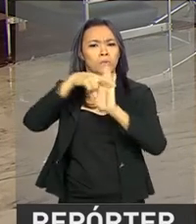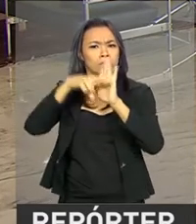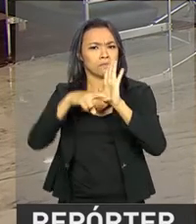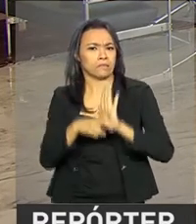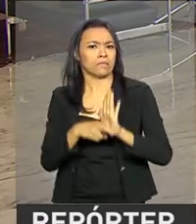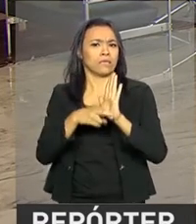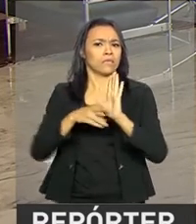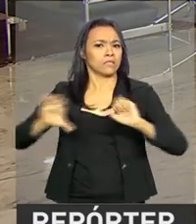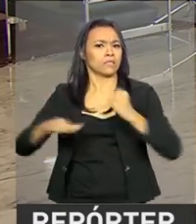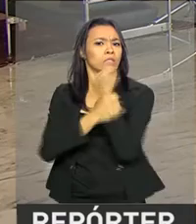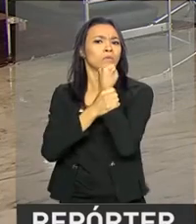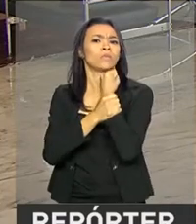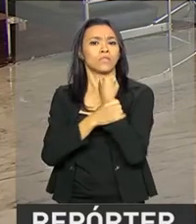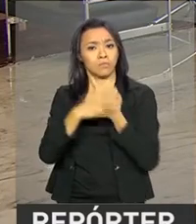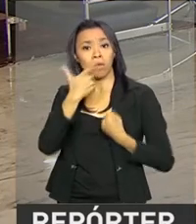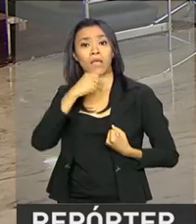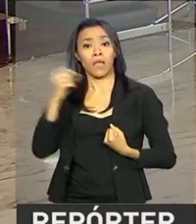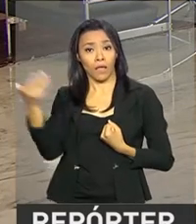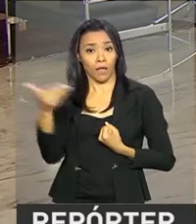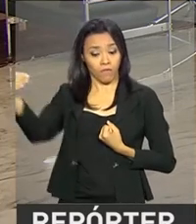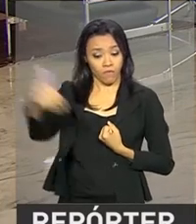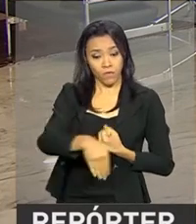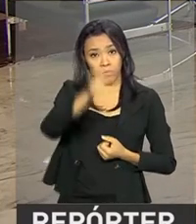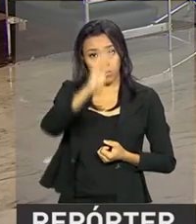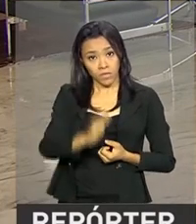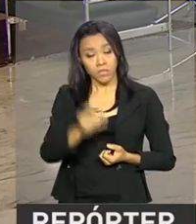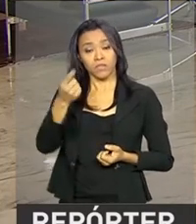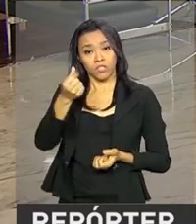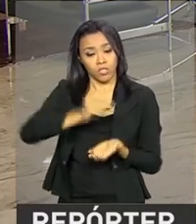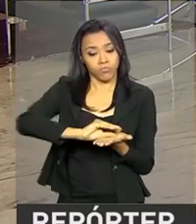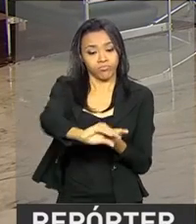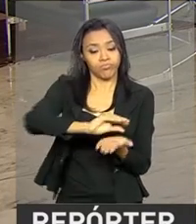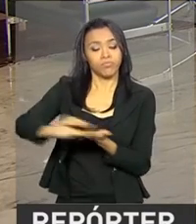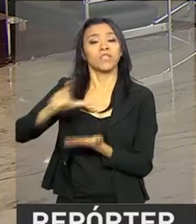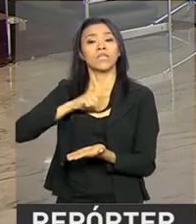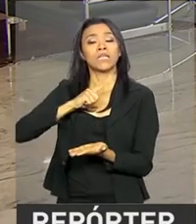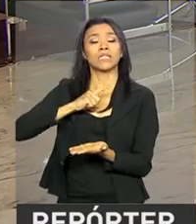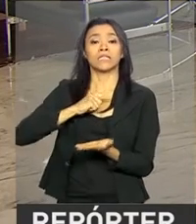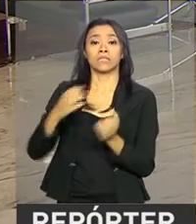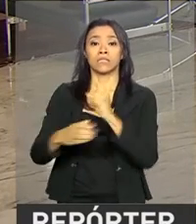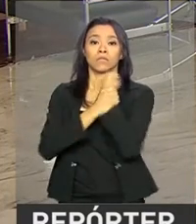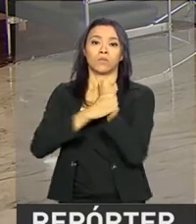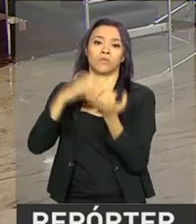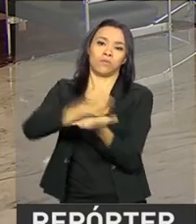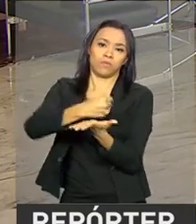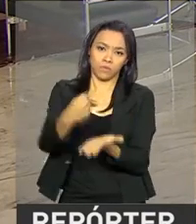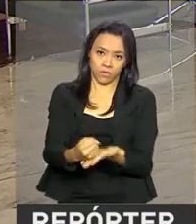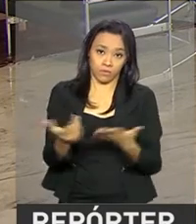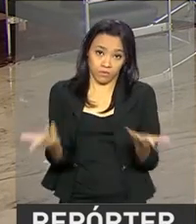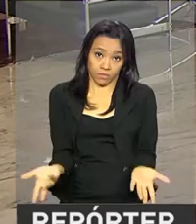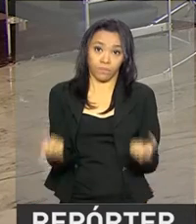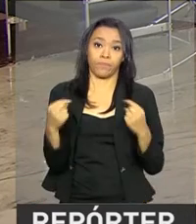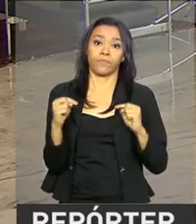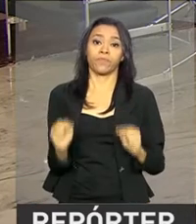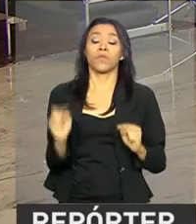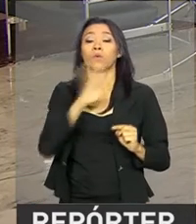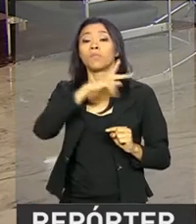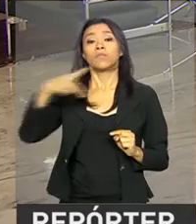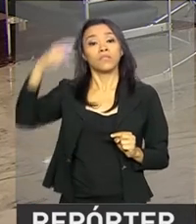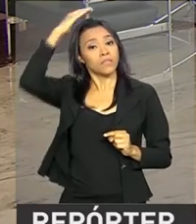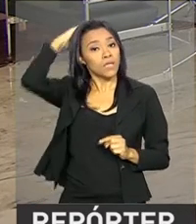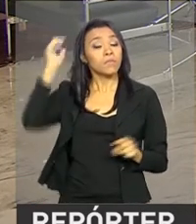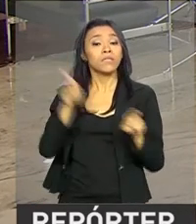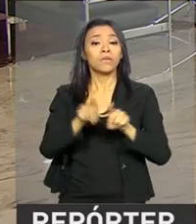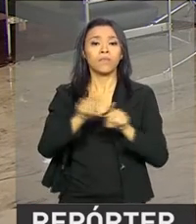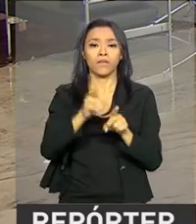para os investidores que querem trazer aqui mais investimentos para o país durante a abertura do evento o presidente michel temer falou